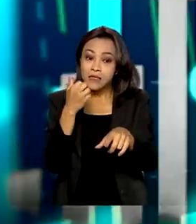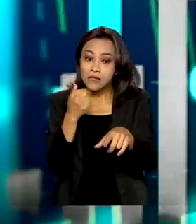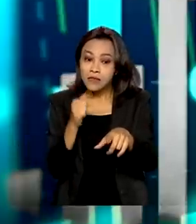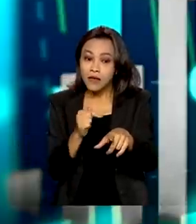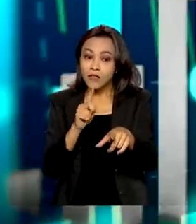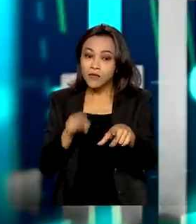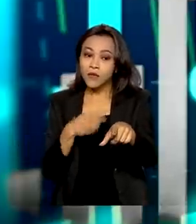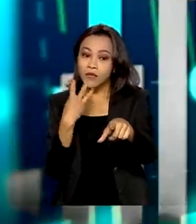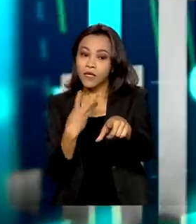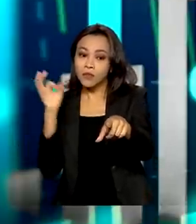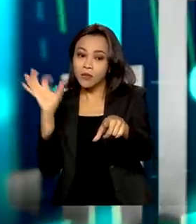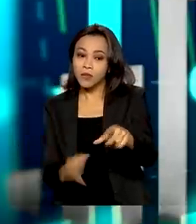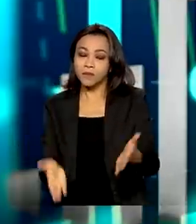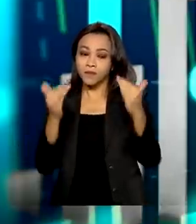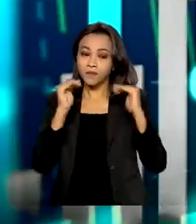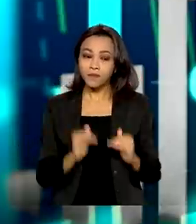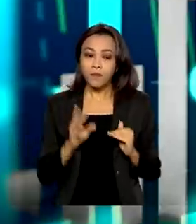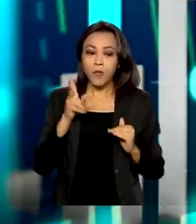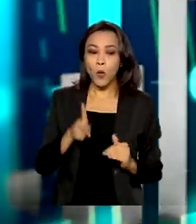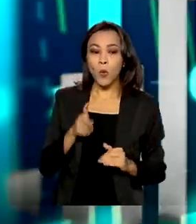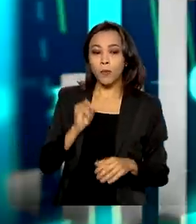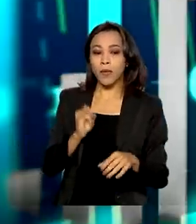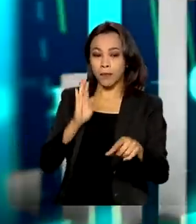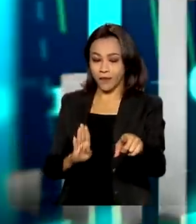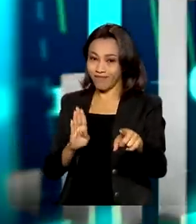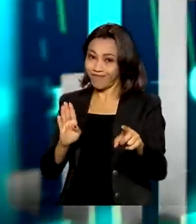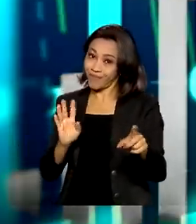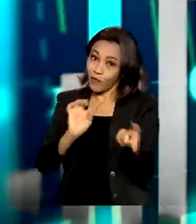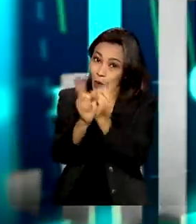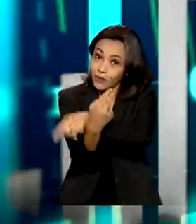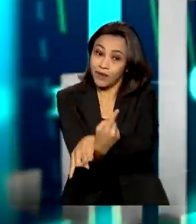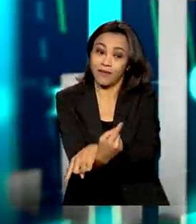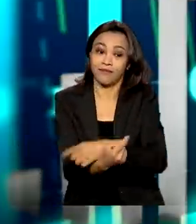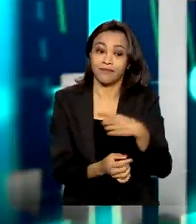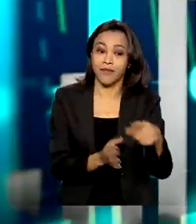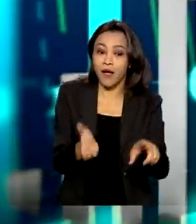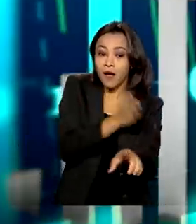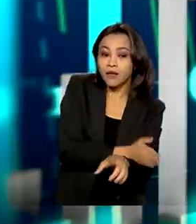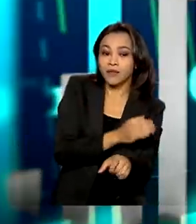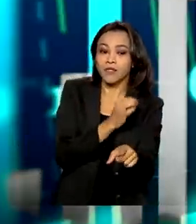7,3%. Já em relação ao PIB, a expectativa é contrária. Ela estava em torno de